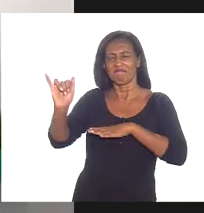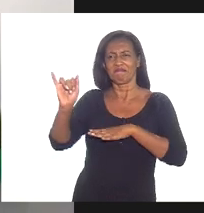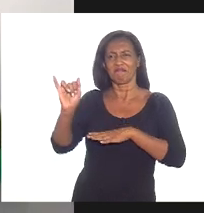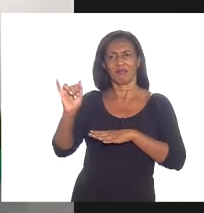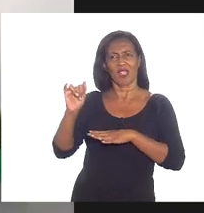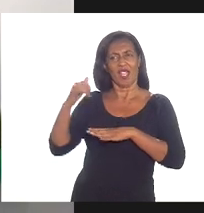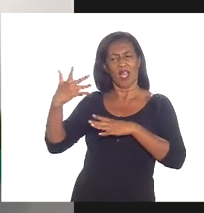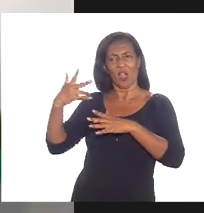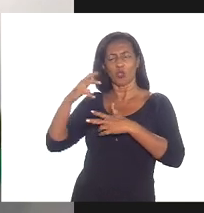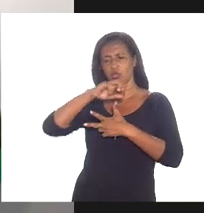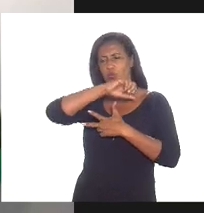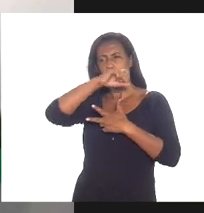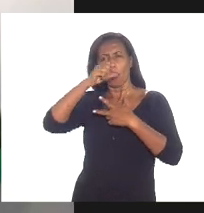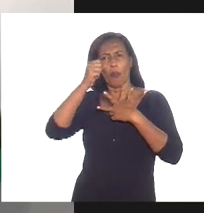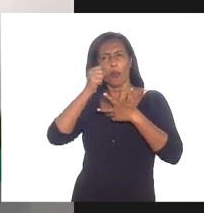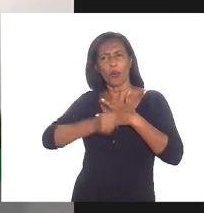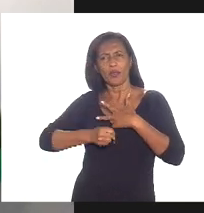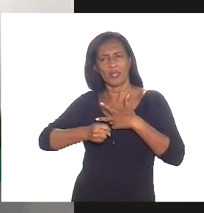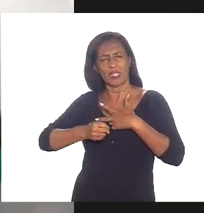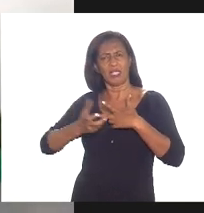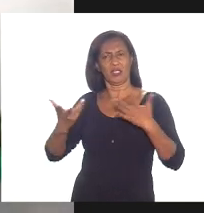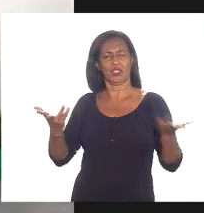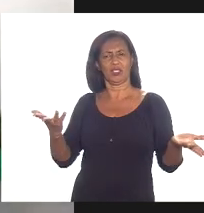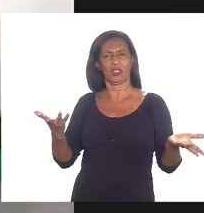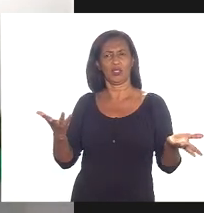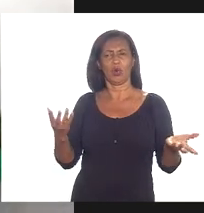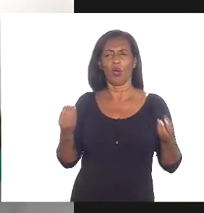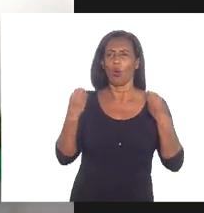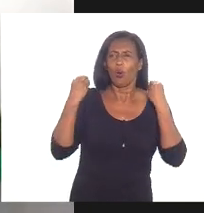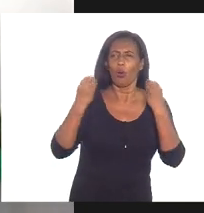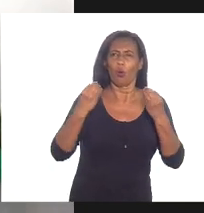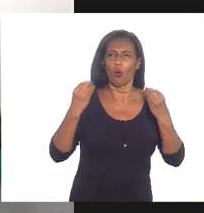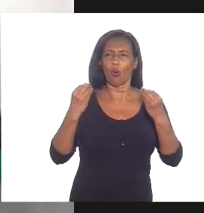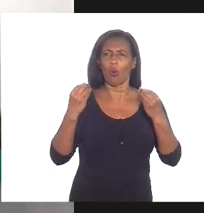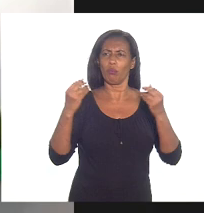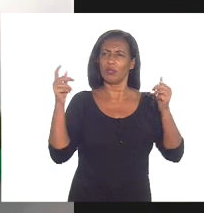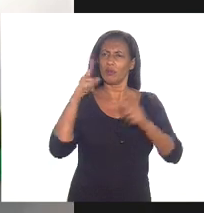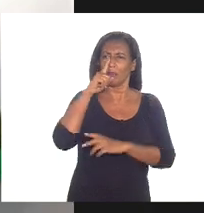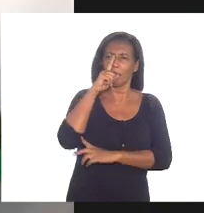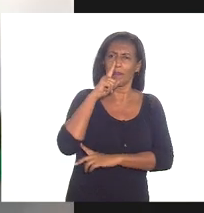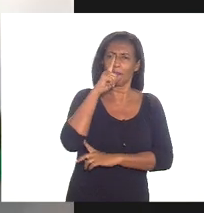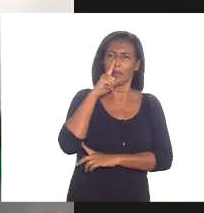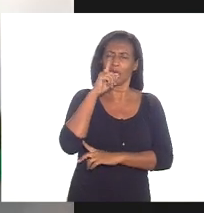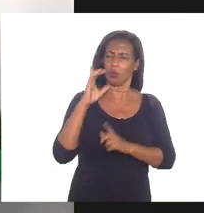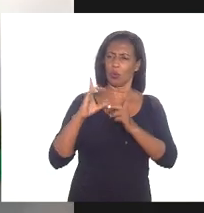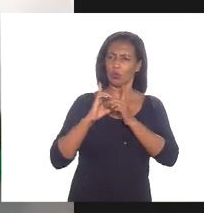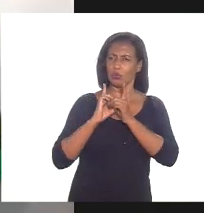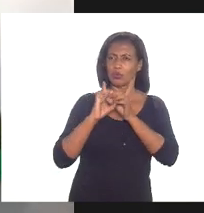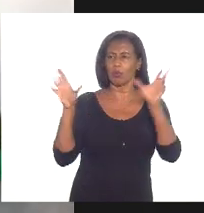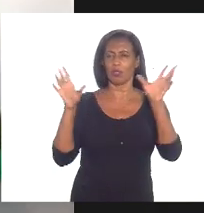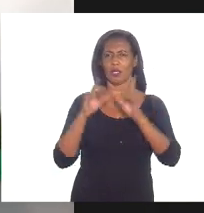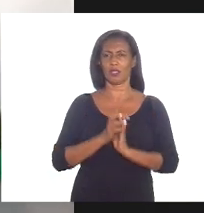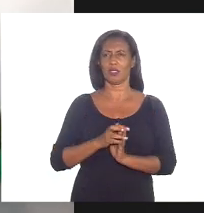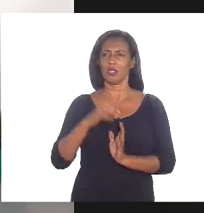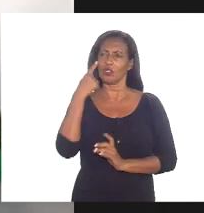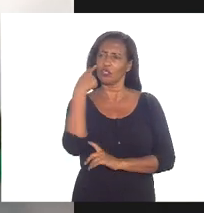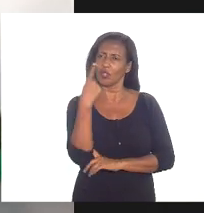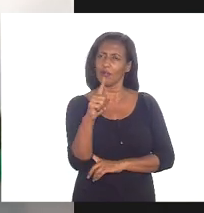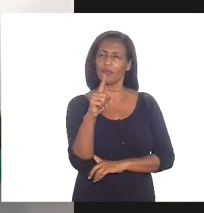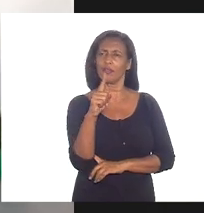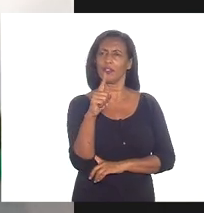poderes instituídos. A gente já viu o quanto que isso coloca em risco a própria democracia. Já vimos a